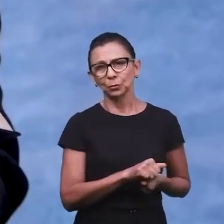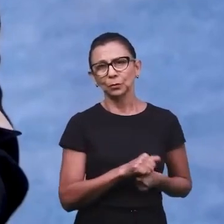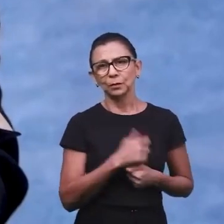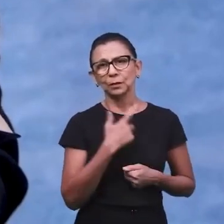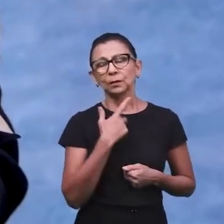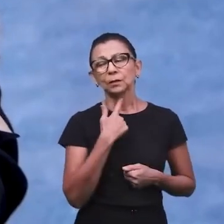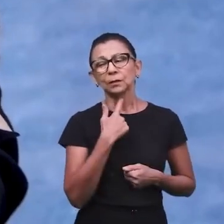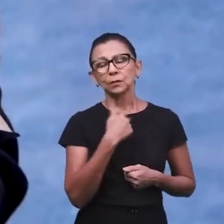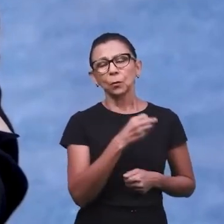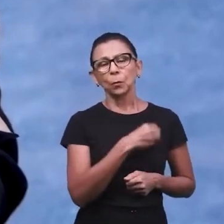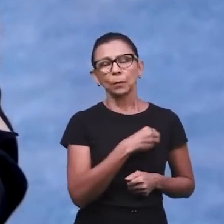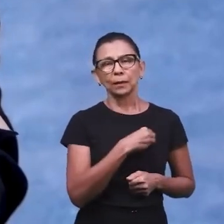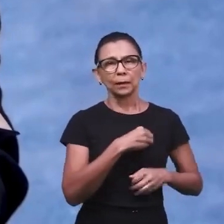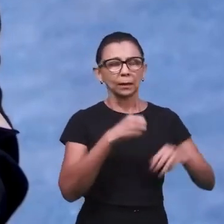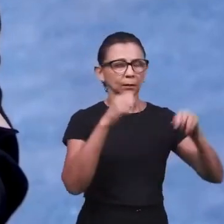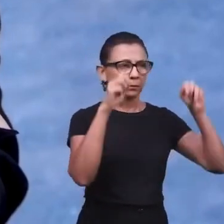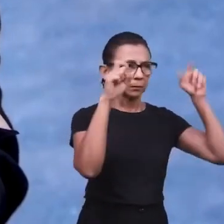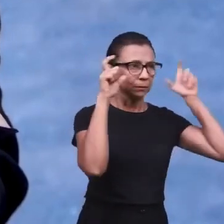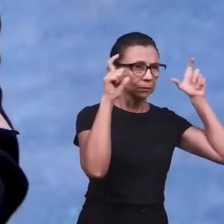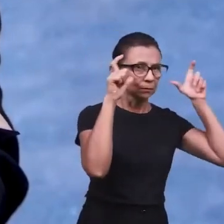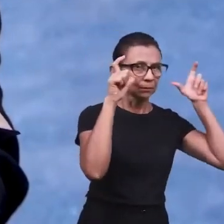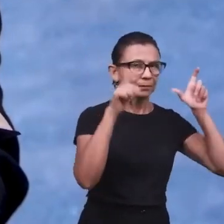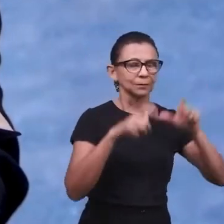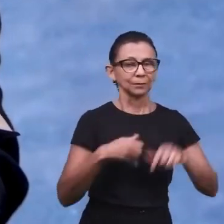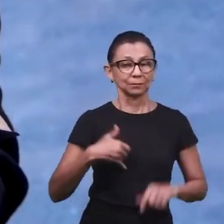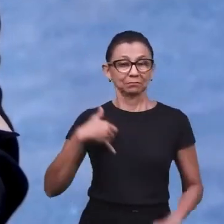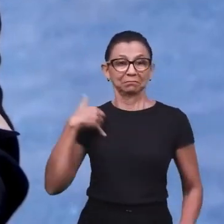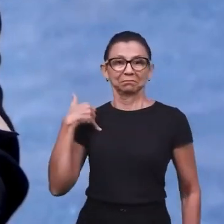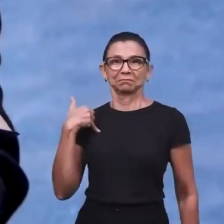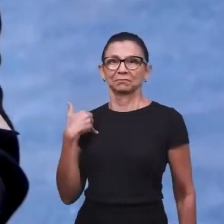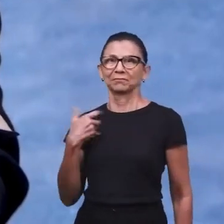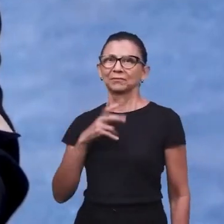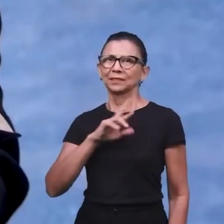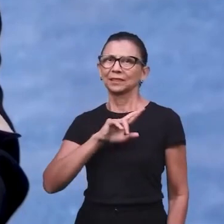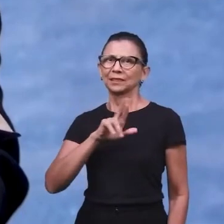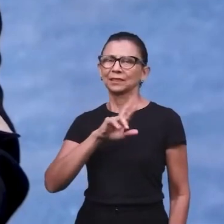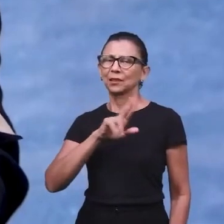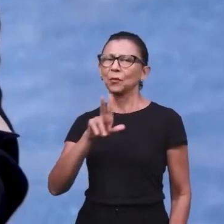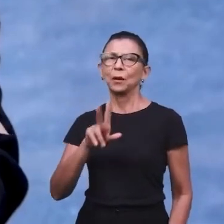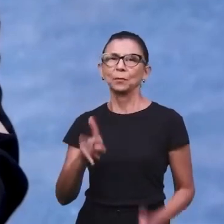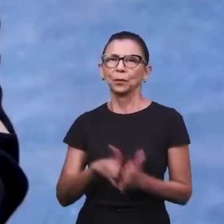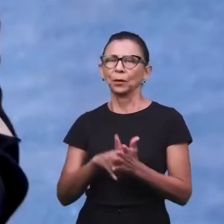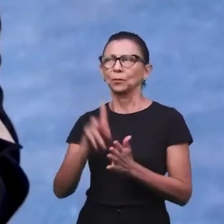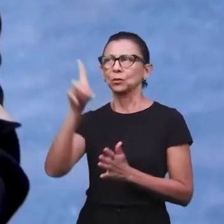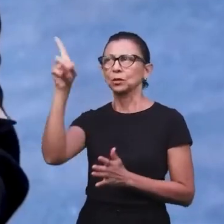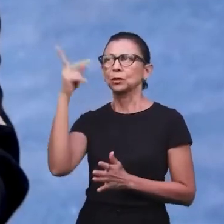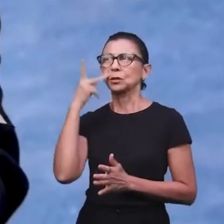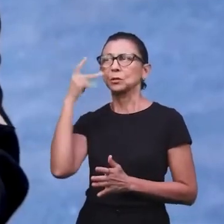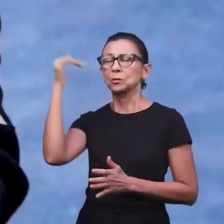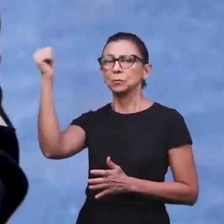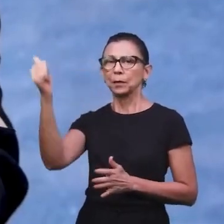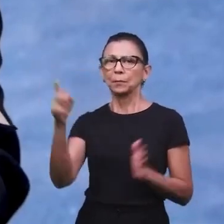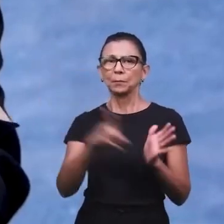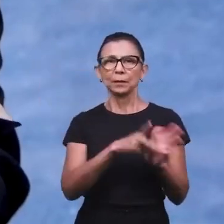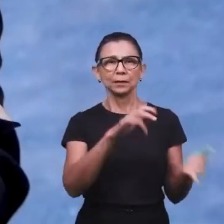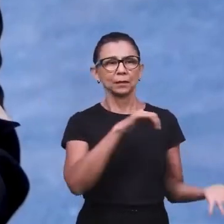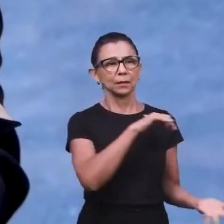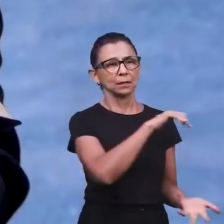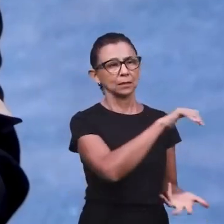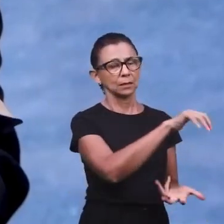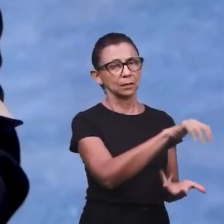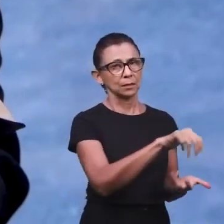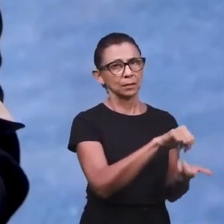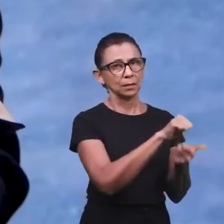Carne a concupiscência dos olhos a soberba da vida não é do pai mas do mundo e o mundo passa e a sua